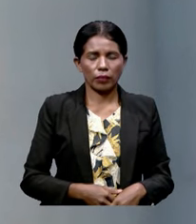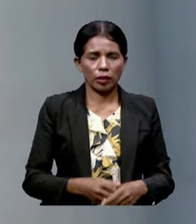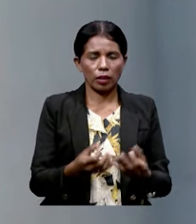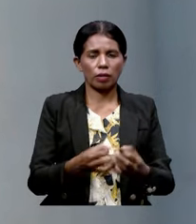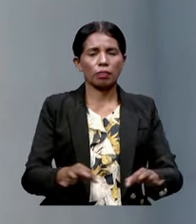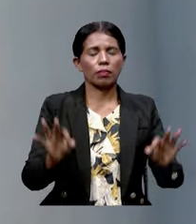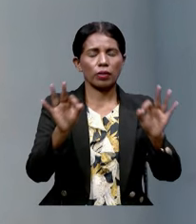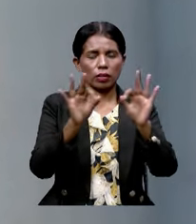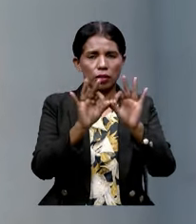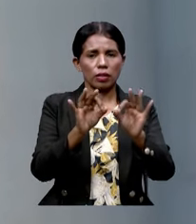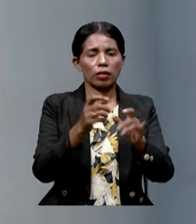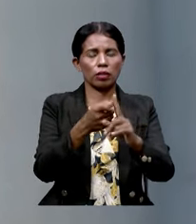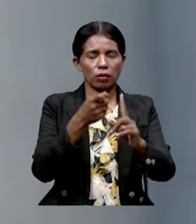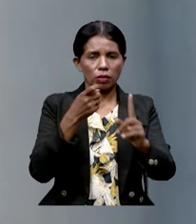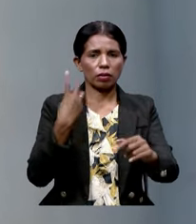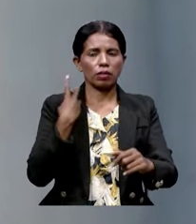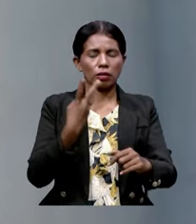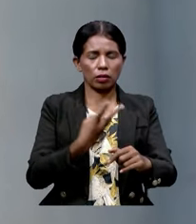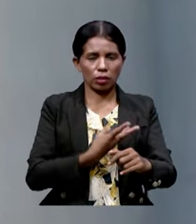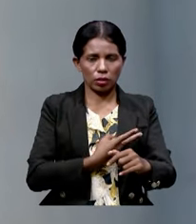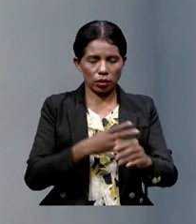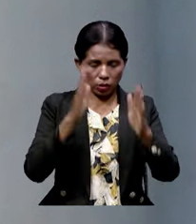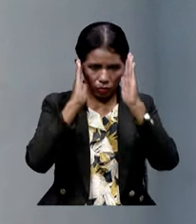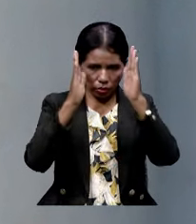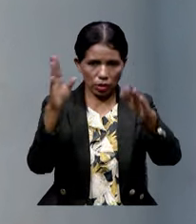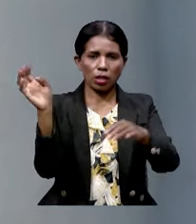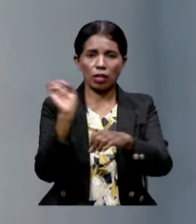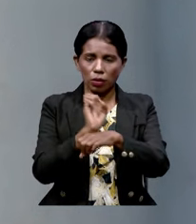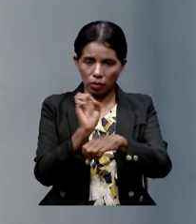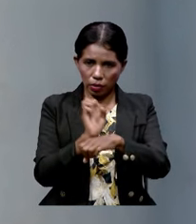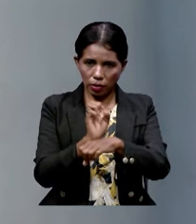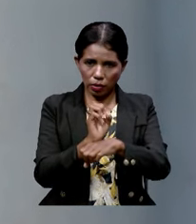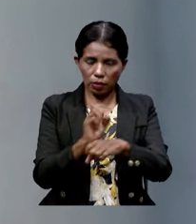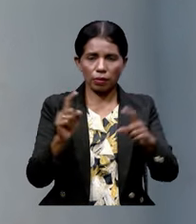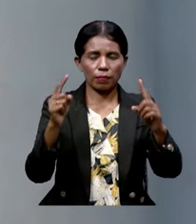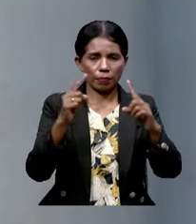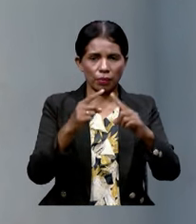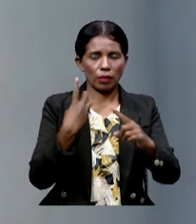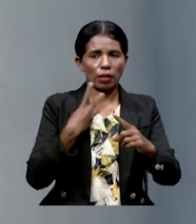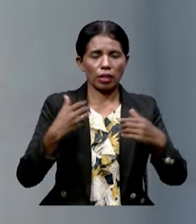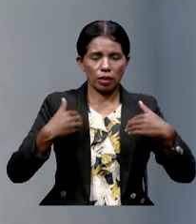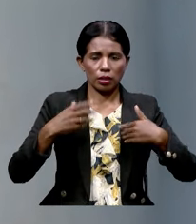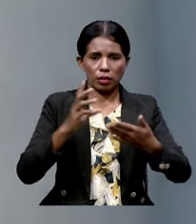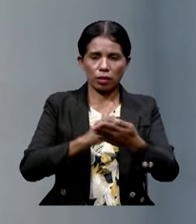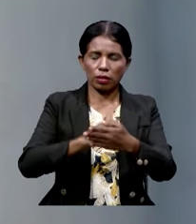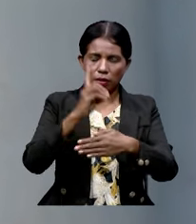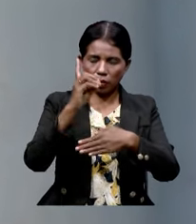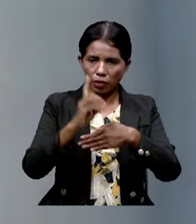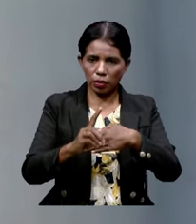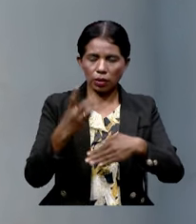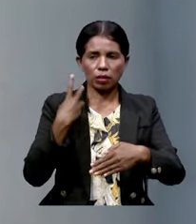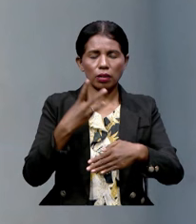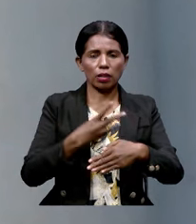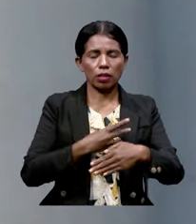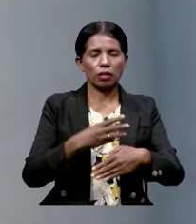principal e da Rússia, italiana estratégia econômica, maca e a desenvolvimento e a